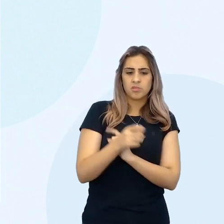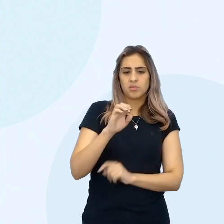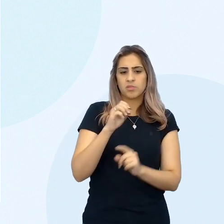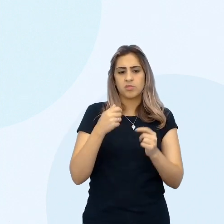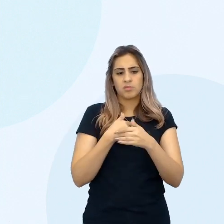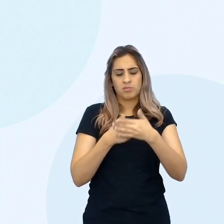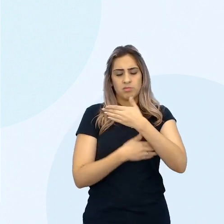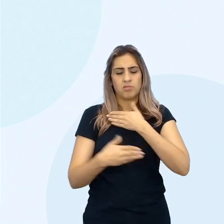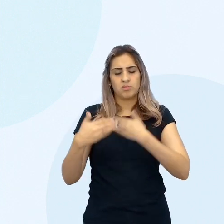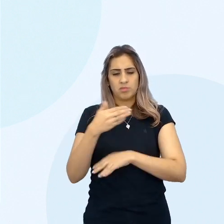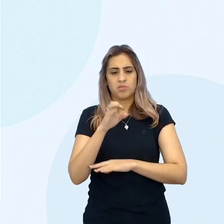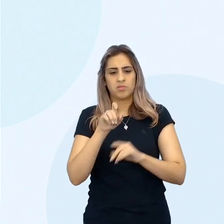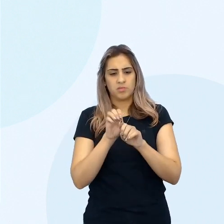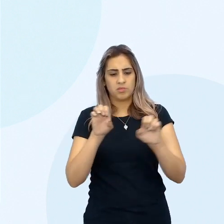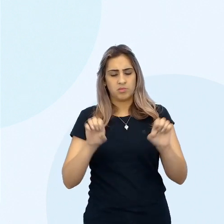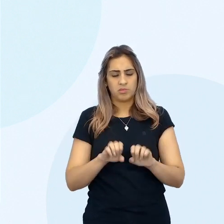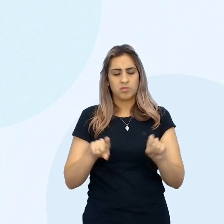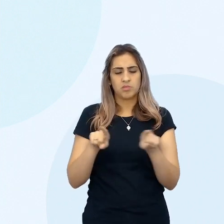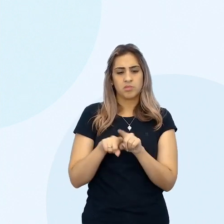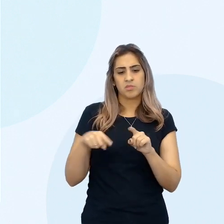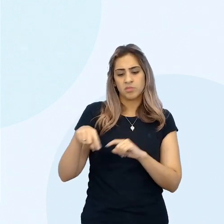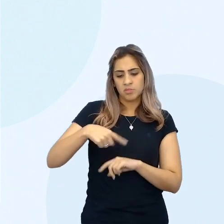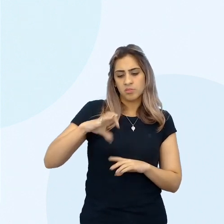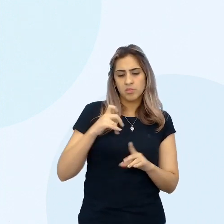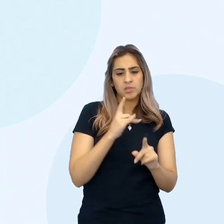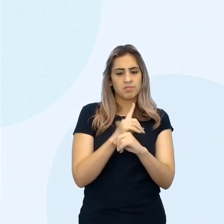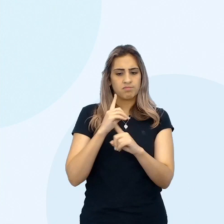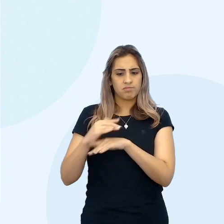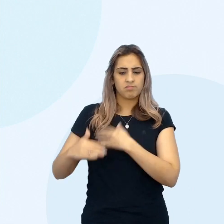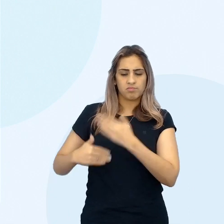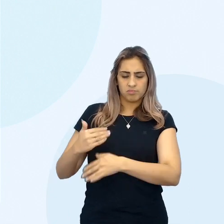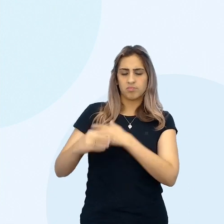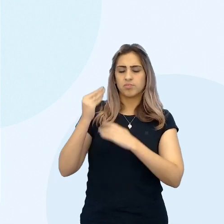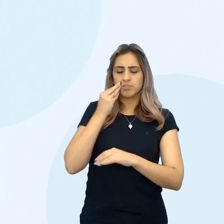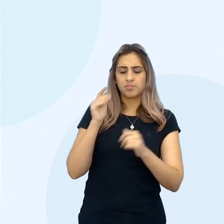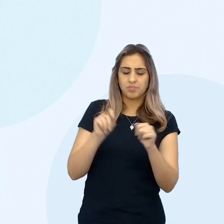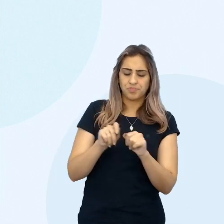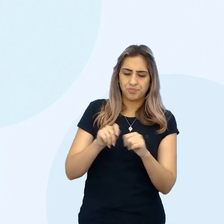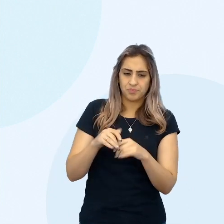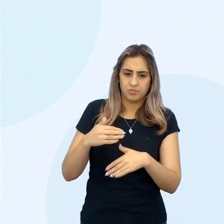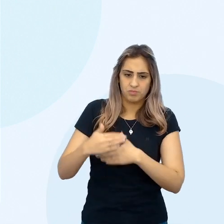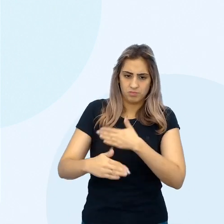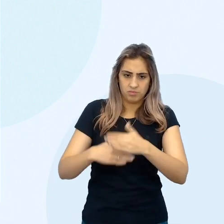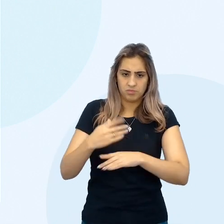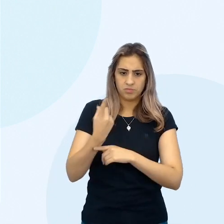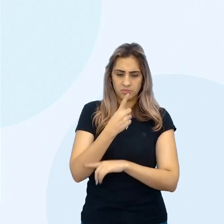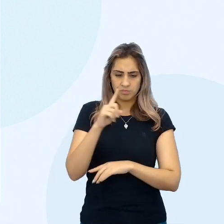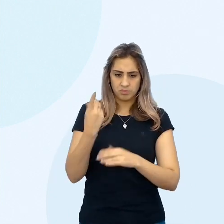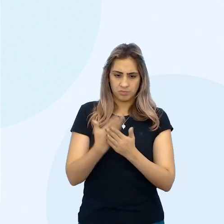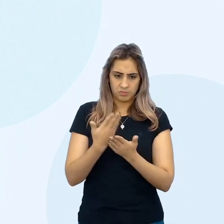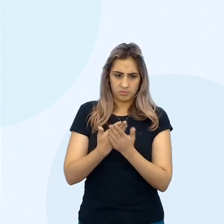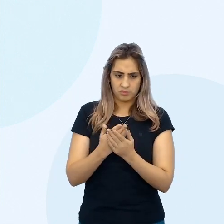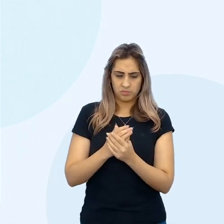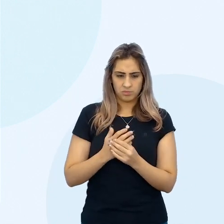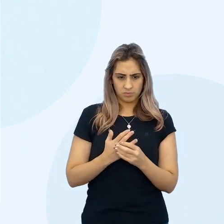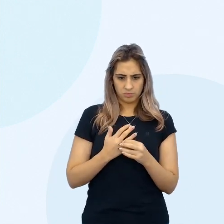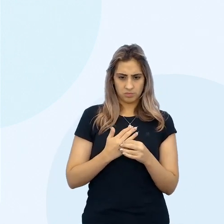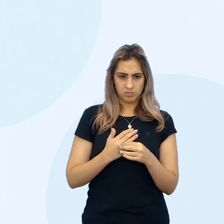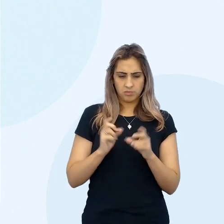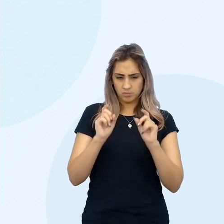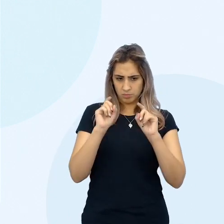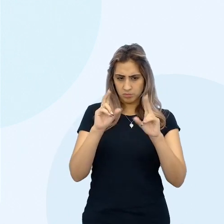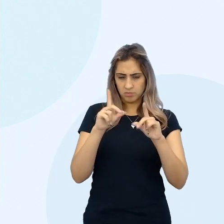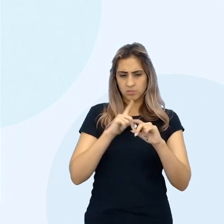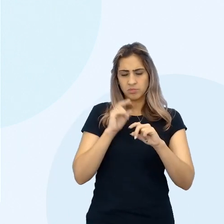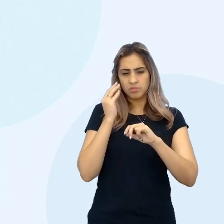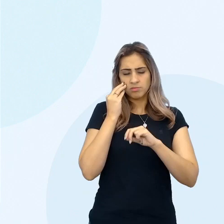y, certo? Sim. Então, esses são os dois valores que a gente quer descobrir. E a gente está fazendo isso aí no decorrer dessa última aula e agora nessa. A gente estava comentando antes